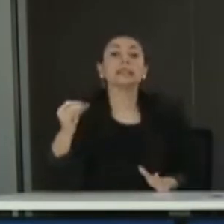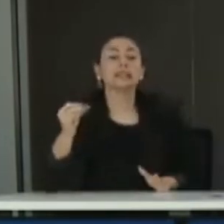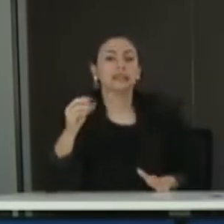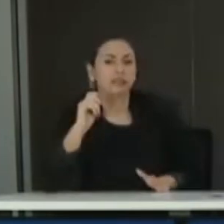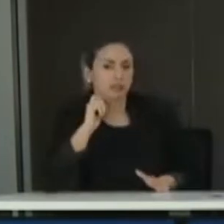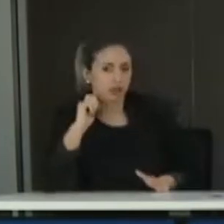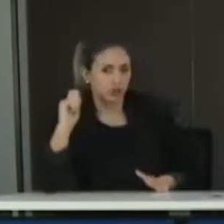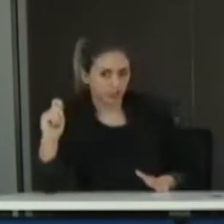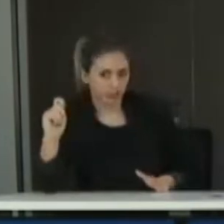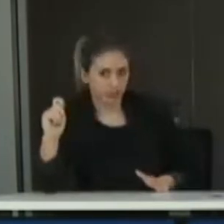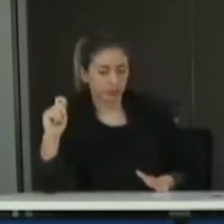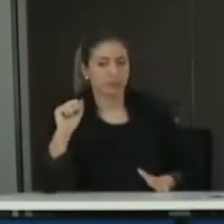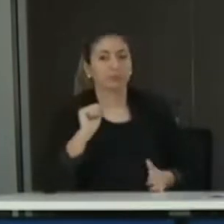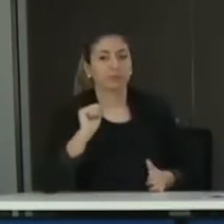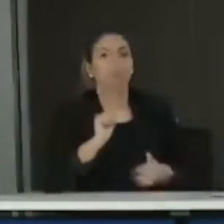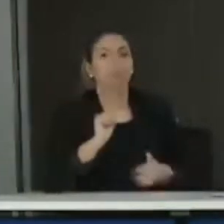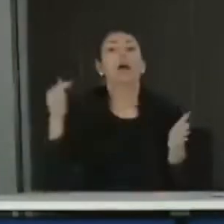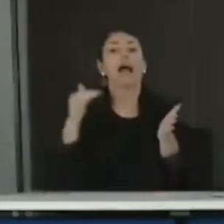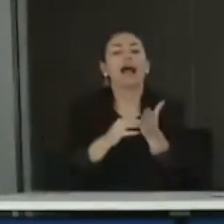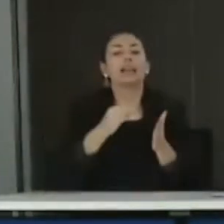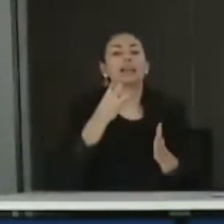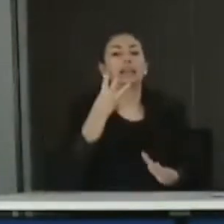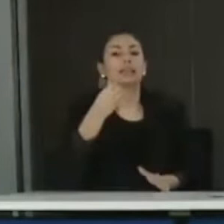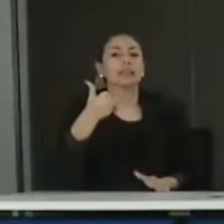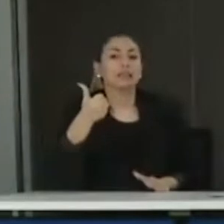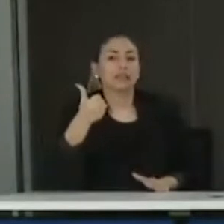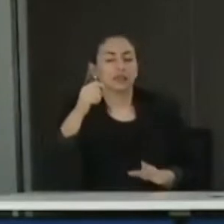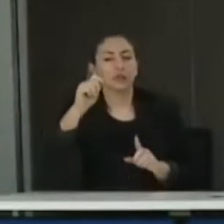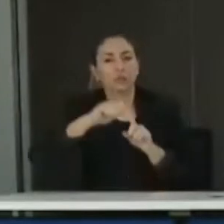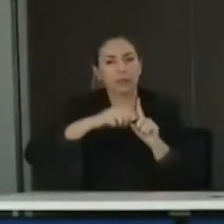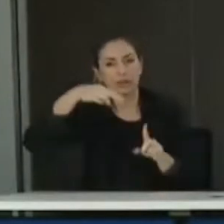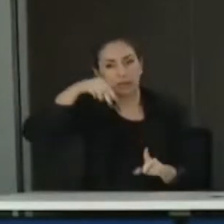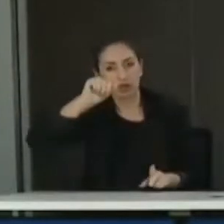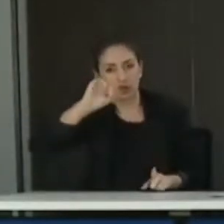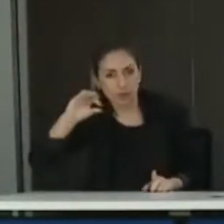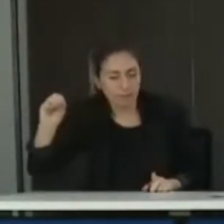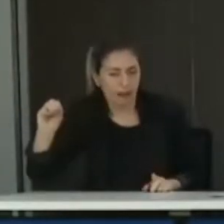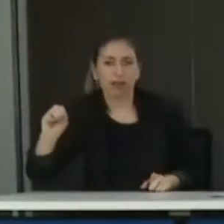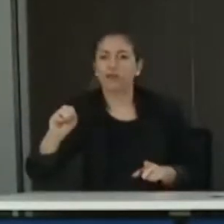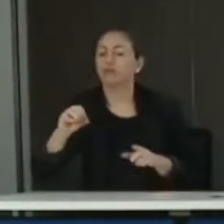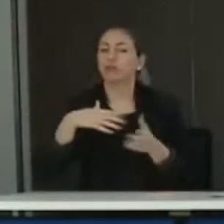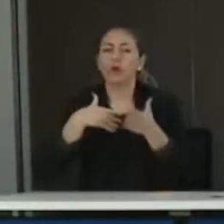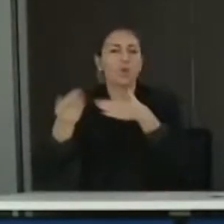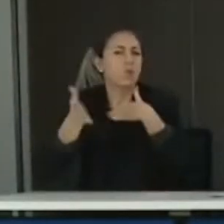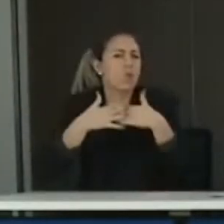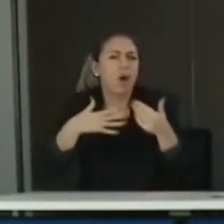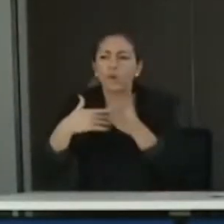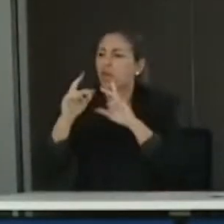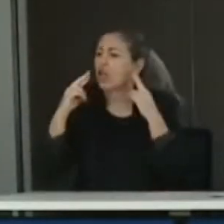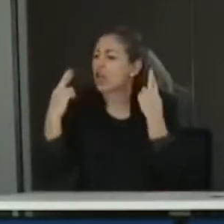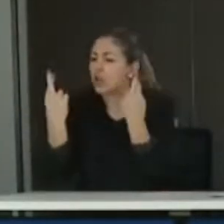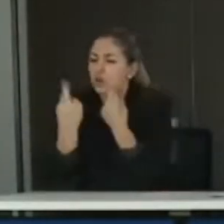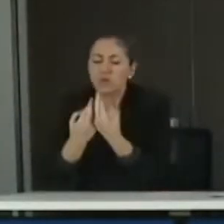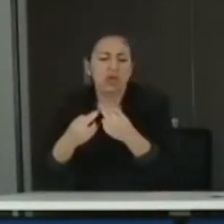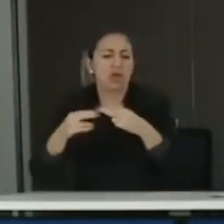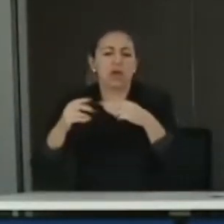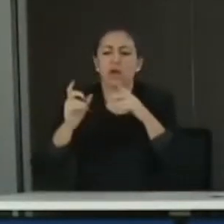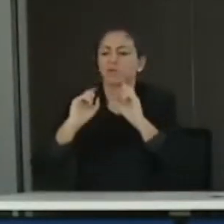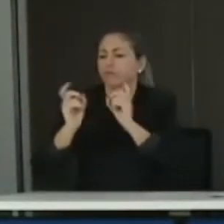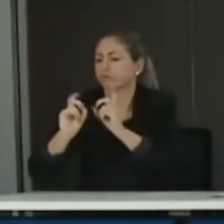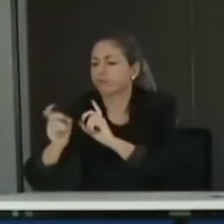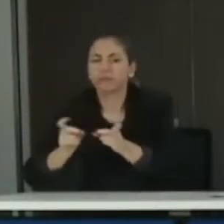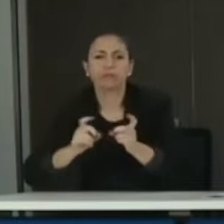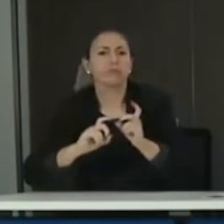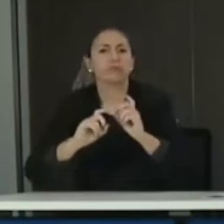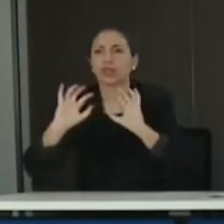até o dia trinta e um de maio os eventos e as reuniões em qualquer natureza de caráter público ou privado são proibidas também